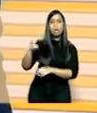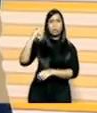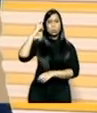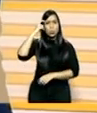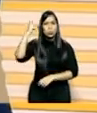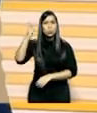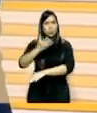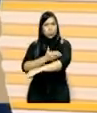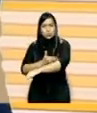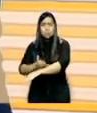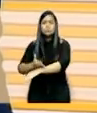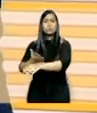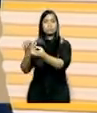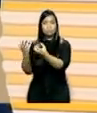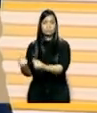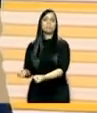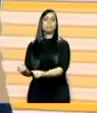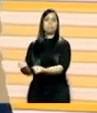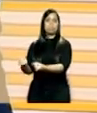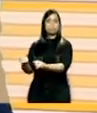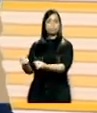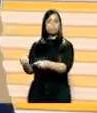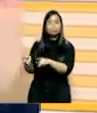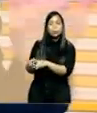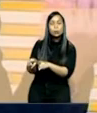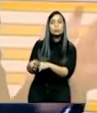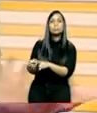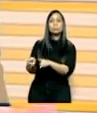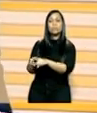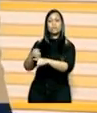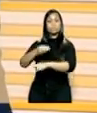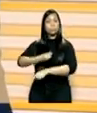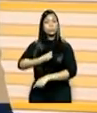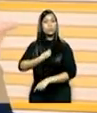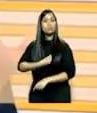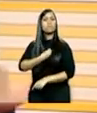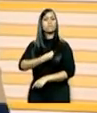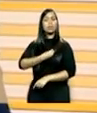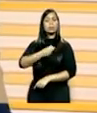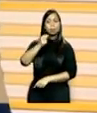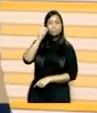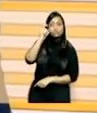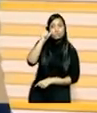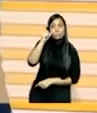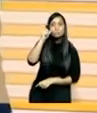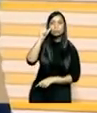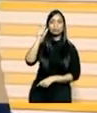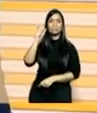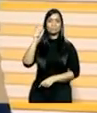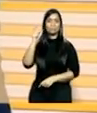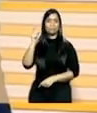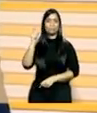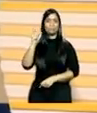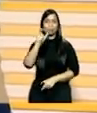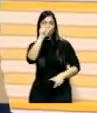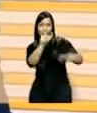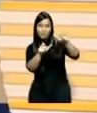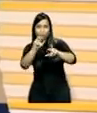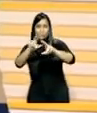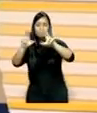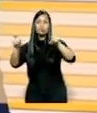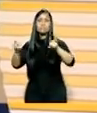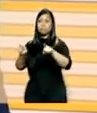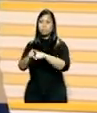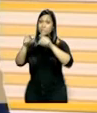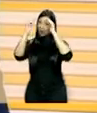cultura de aceitação, uma cultura de convivência, de observação das diversidades e